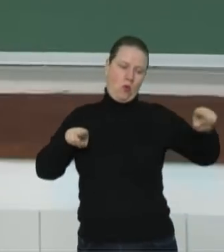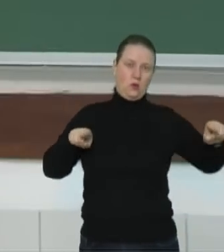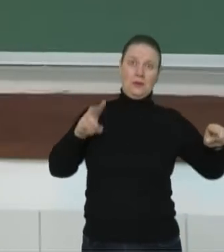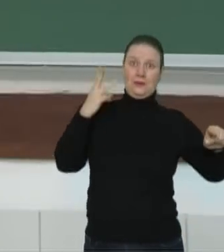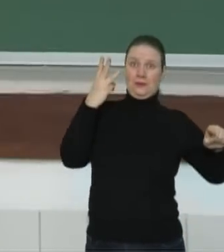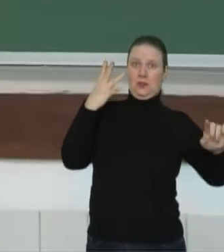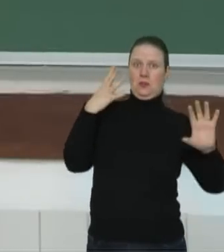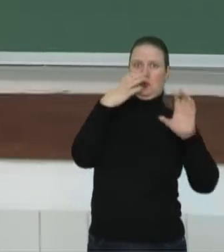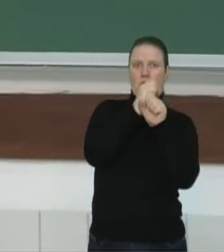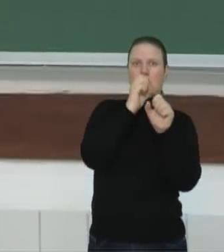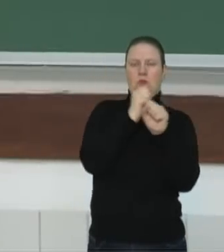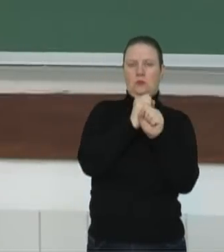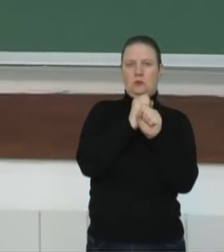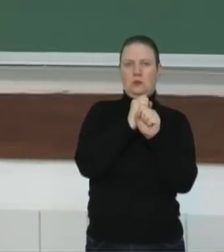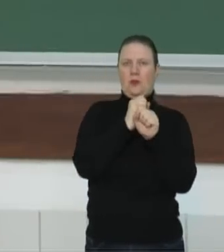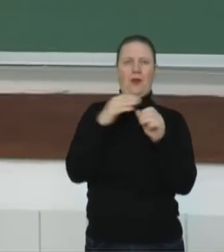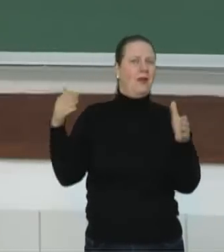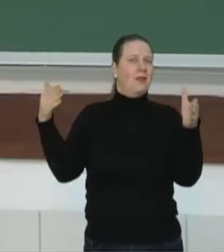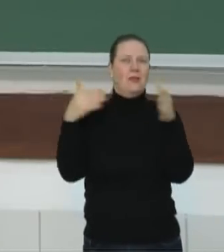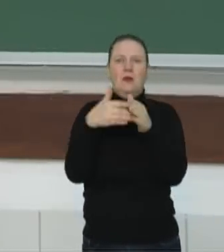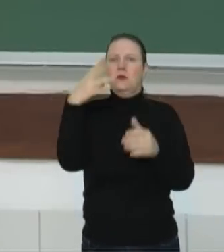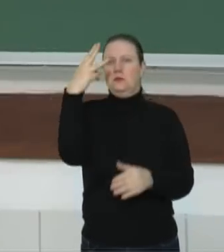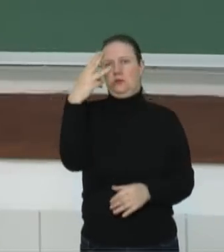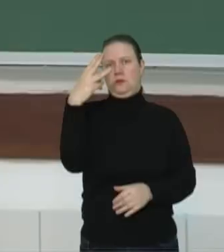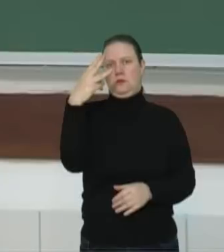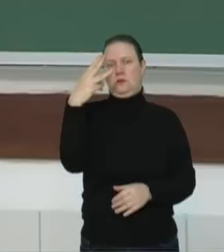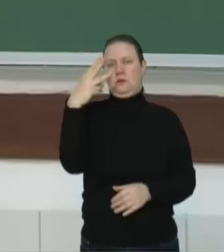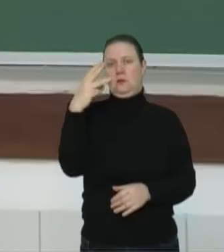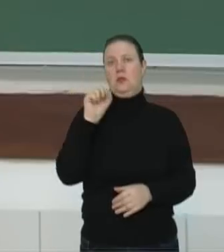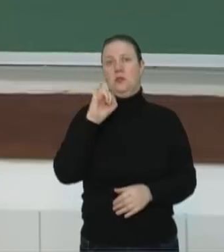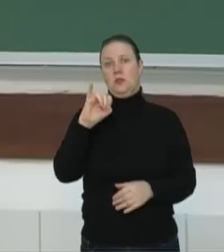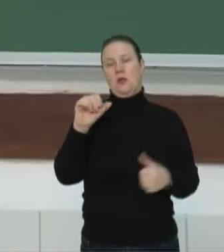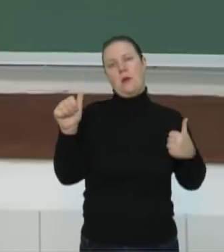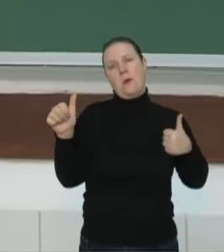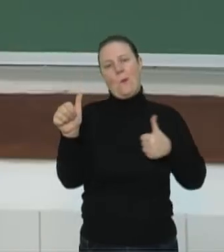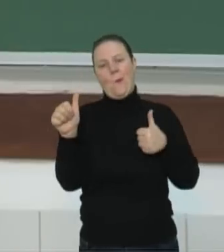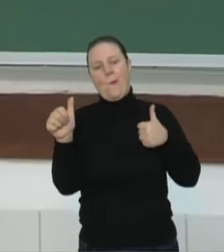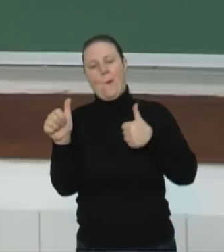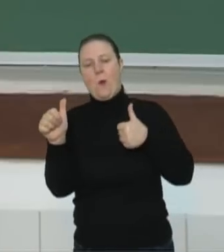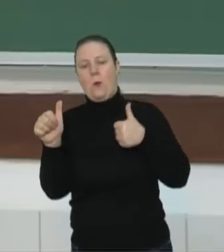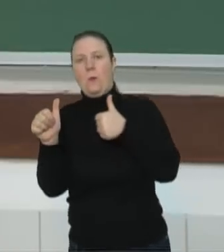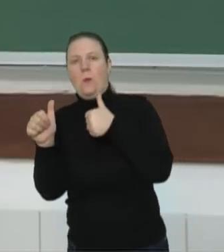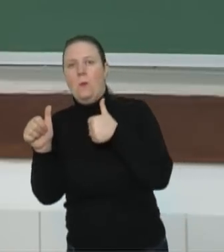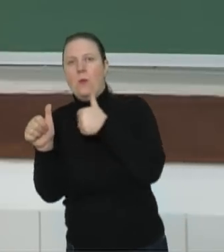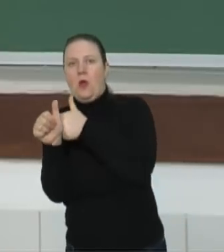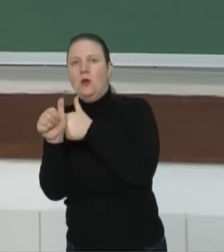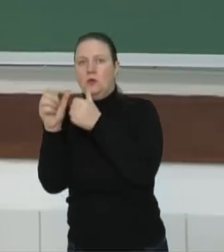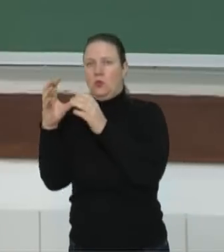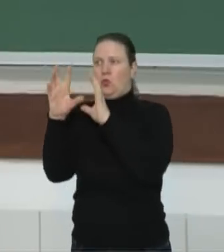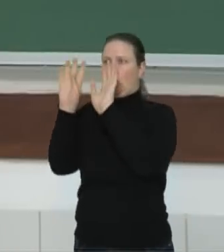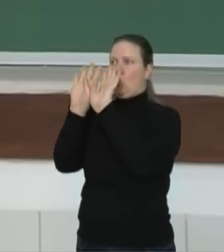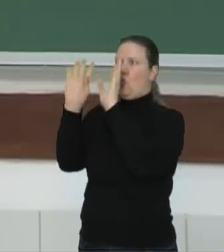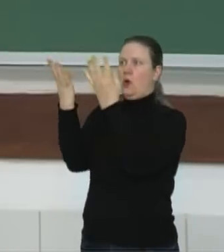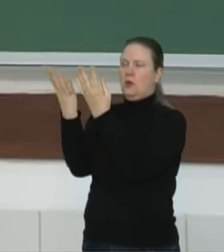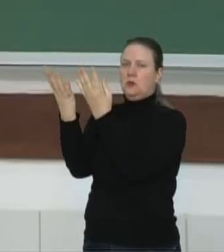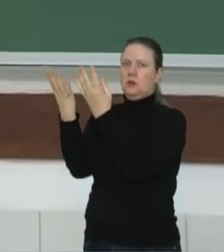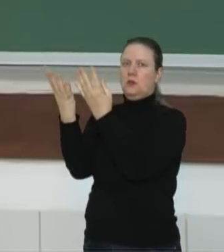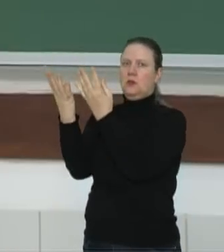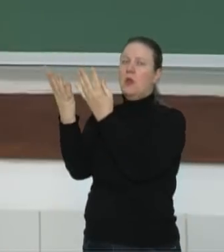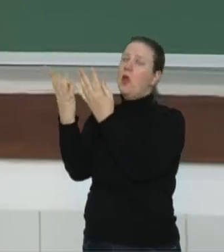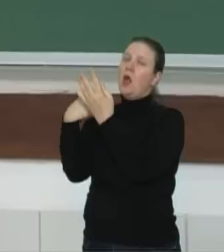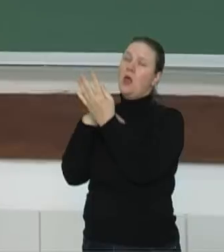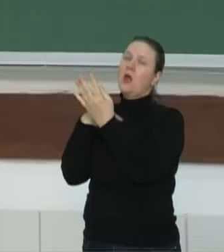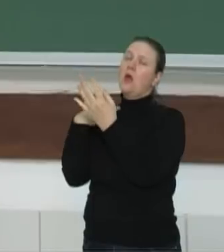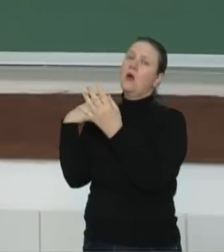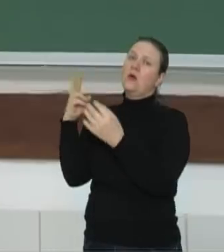pontos. Essa é a pontuação máxima, tá? Então, se eu chego mais próximo da cesta, se eu arremesso mais de próximo, a minha